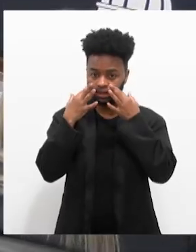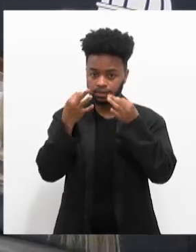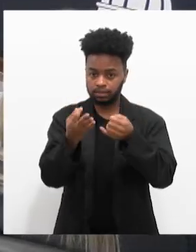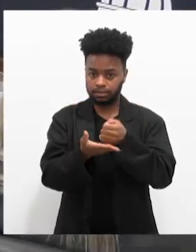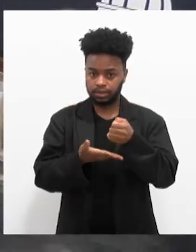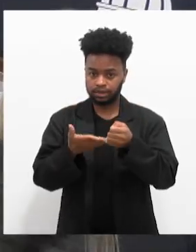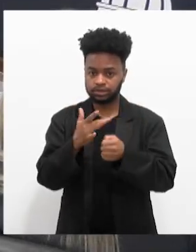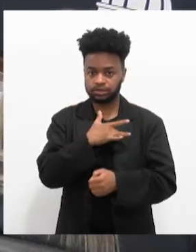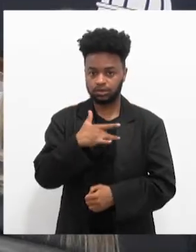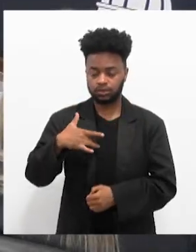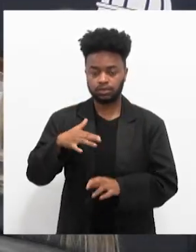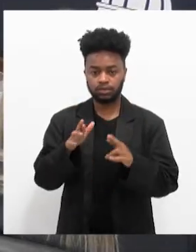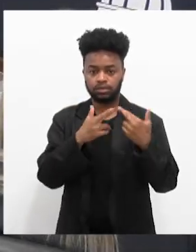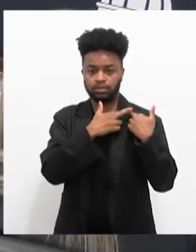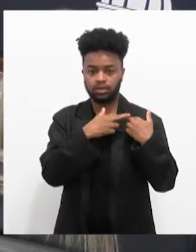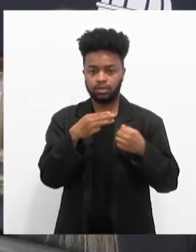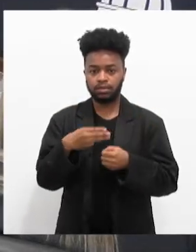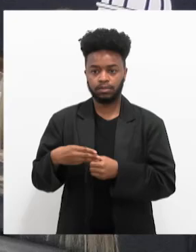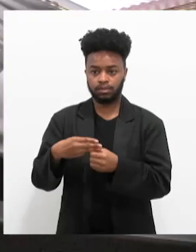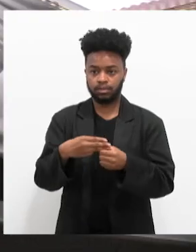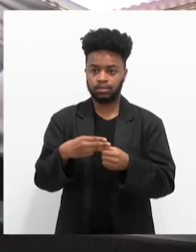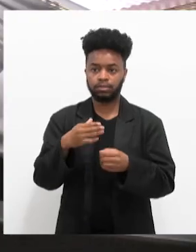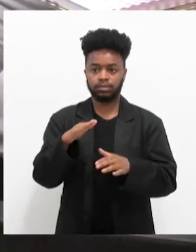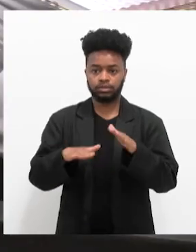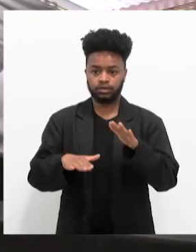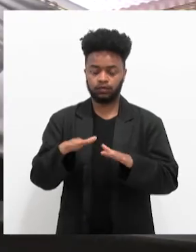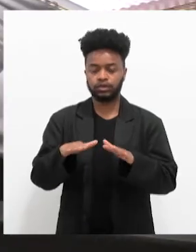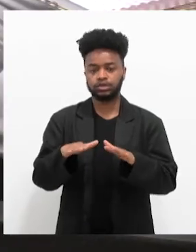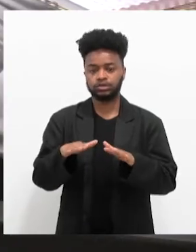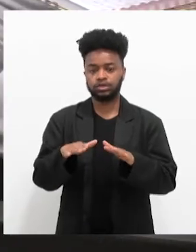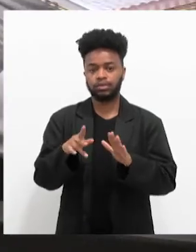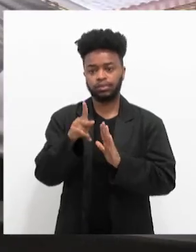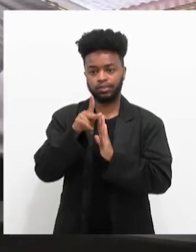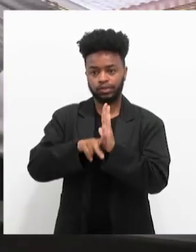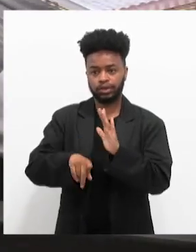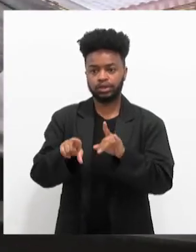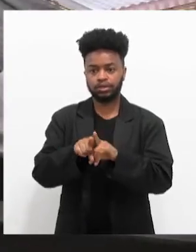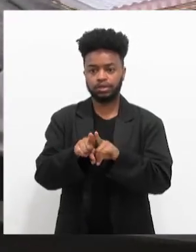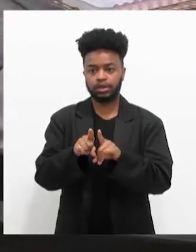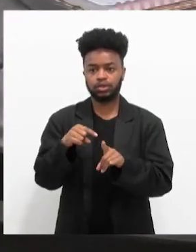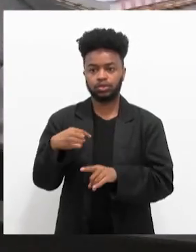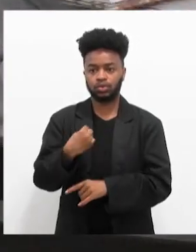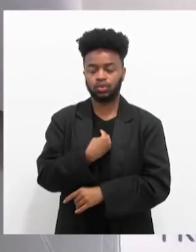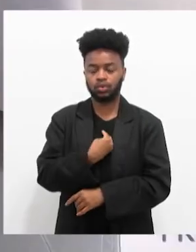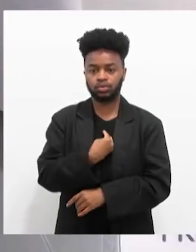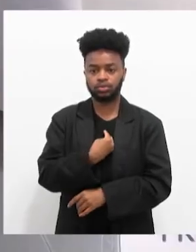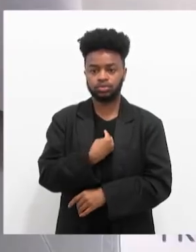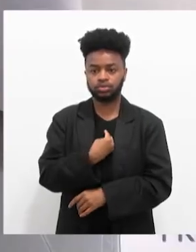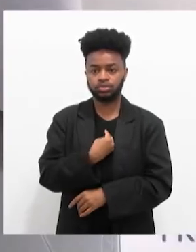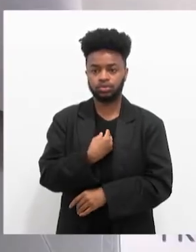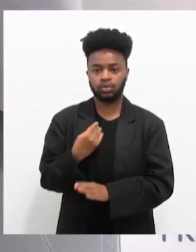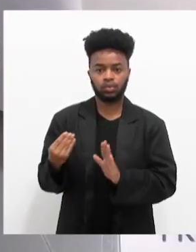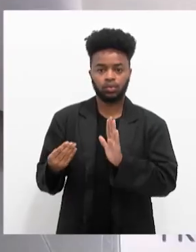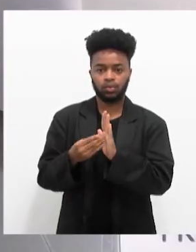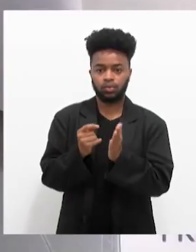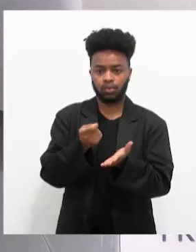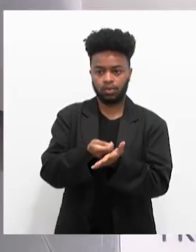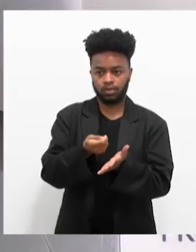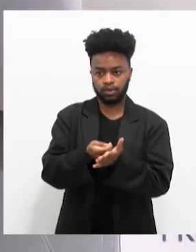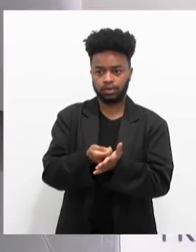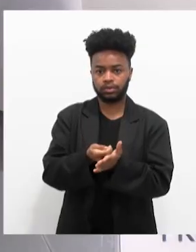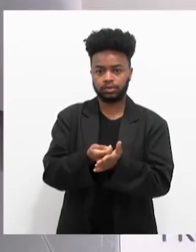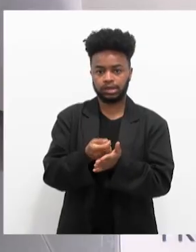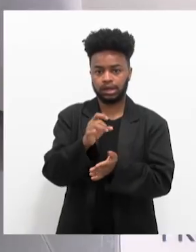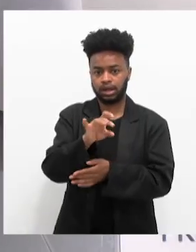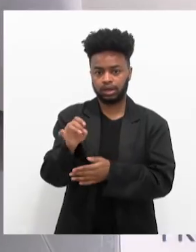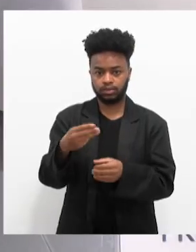é da competência dos municípios, é provável que isso aqui seja mais um projeto onde a gente está definindo, né, uma obrigatoriedade que se estenda aos municípios. Muito